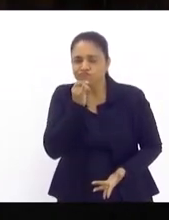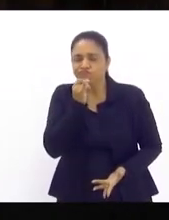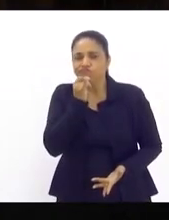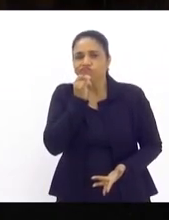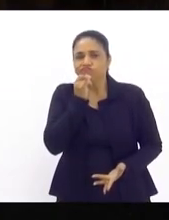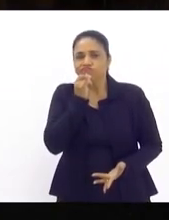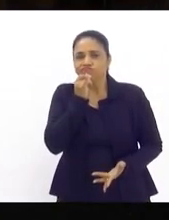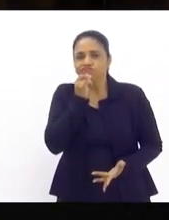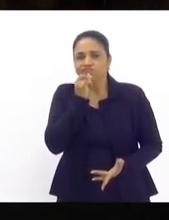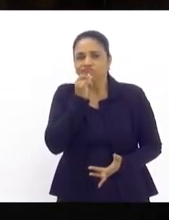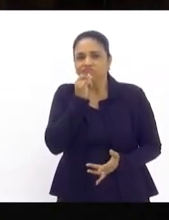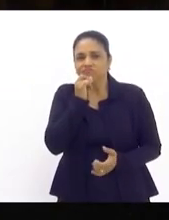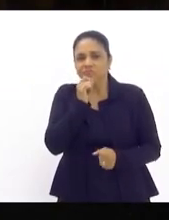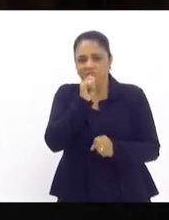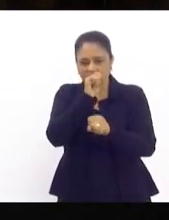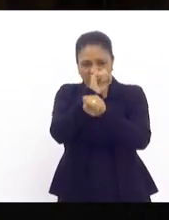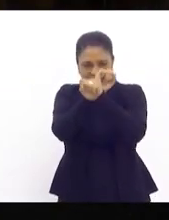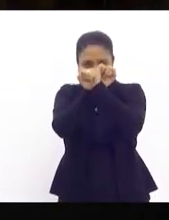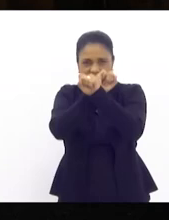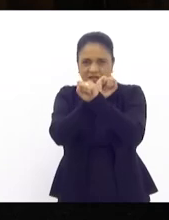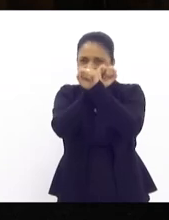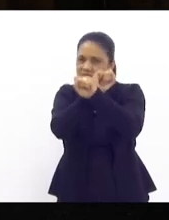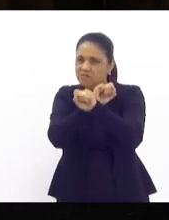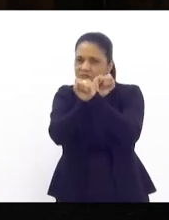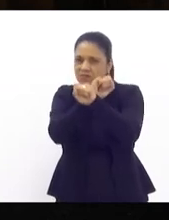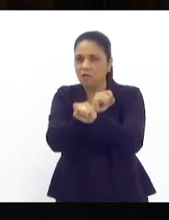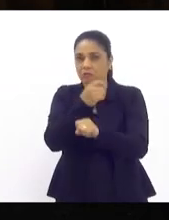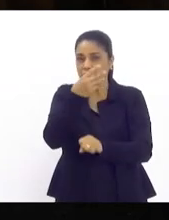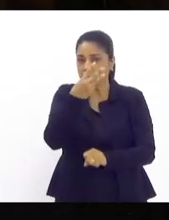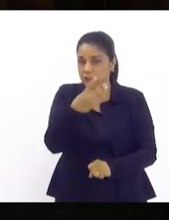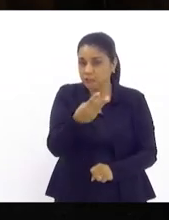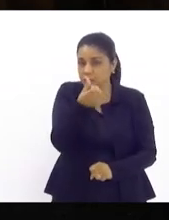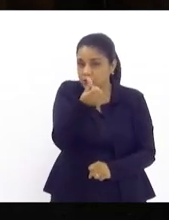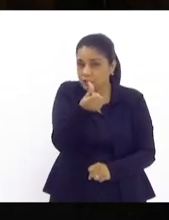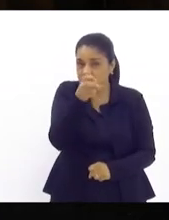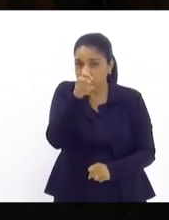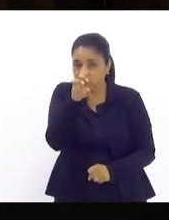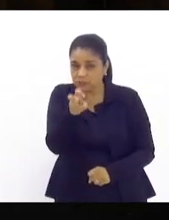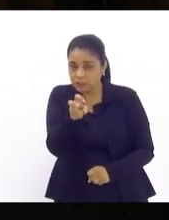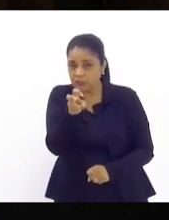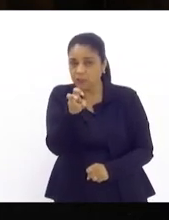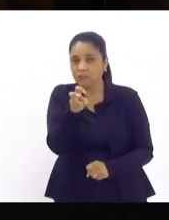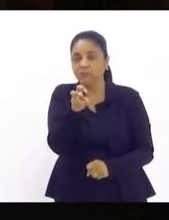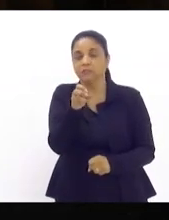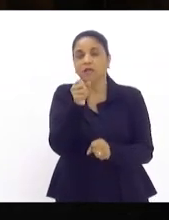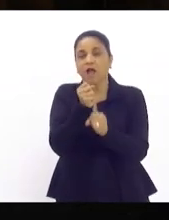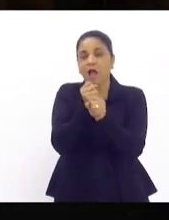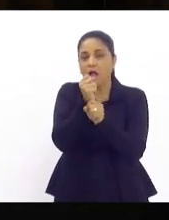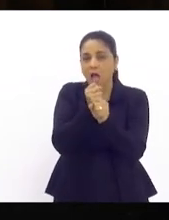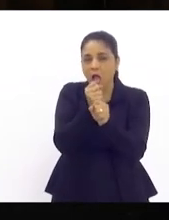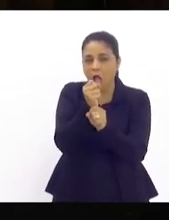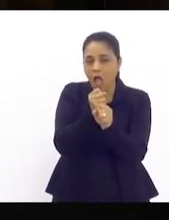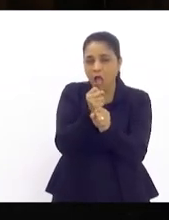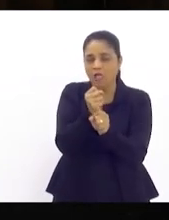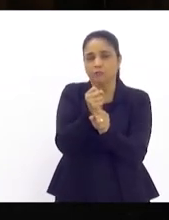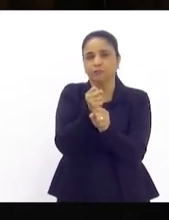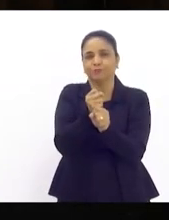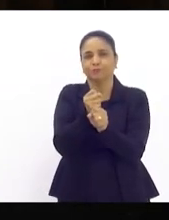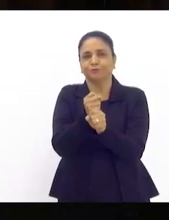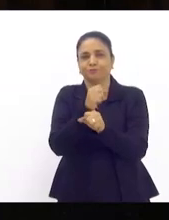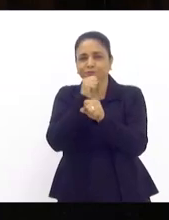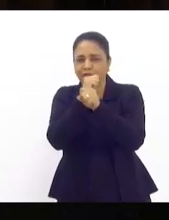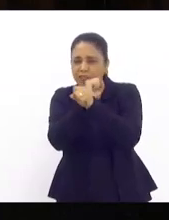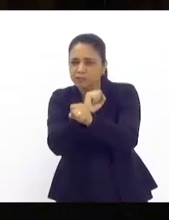escravidão, pelos 356 anos que ainda estão sobre os nossos ombros, falar,